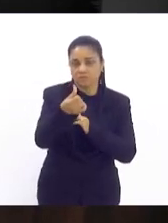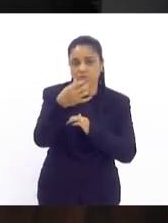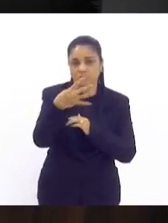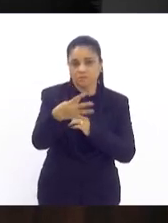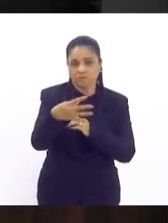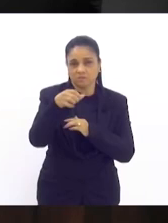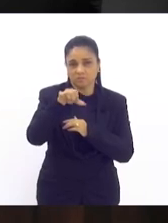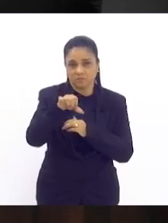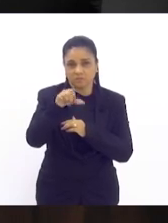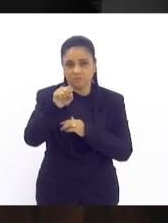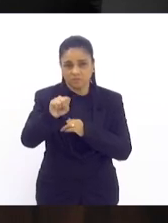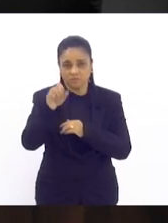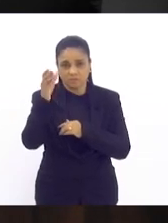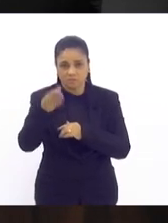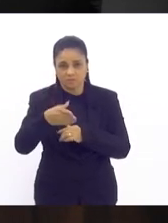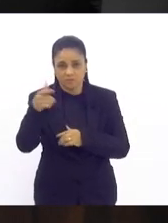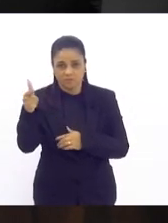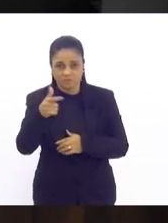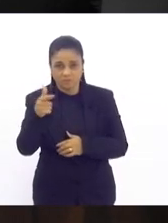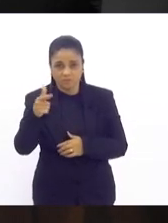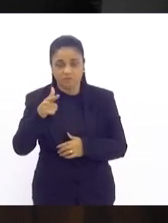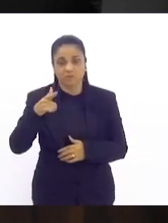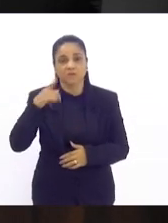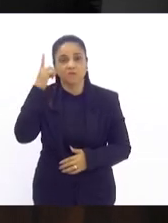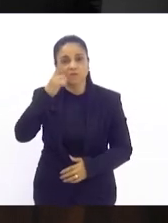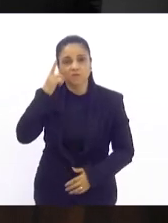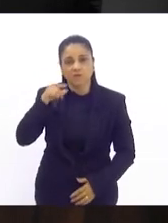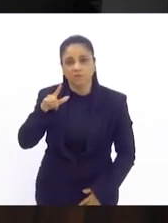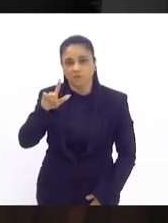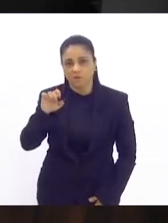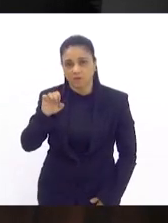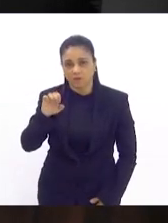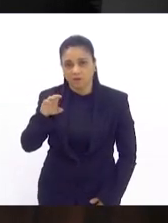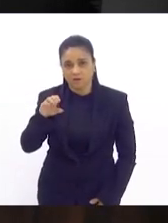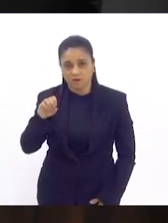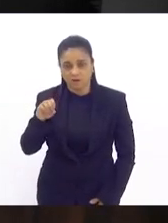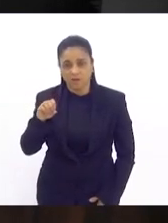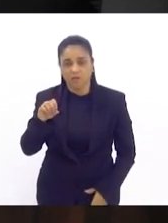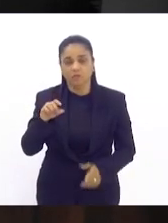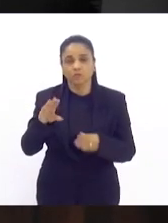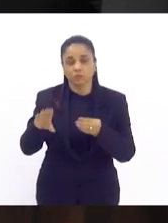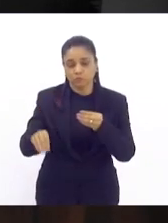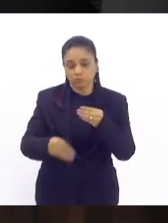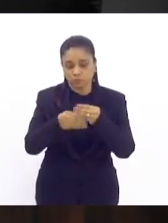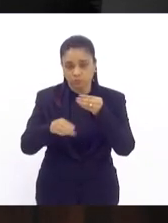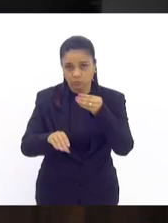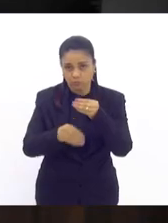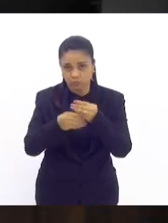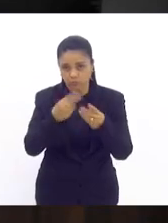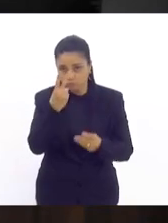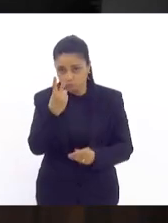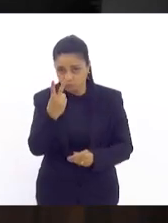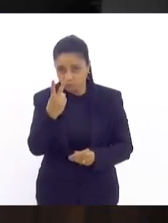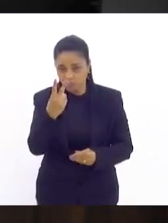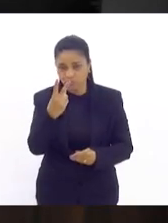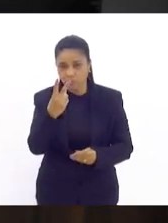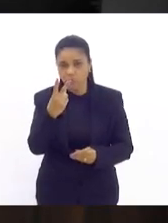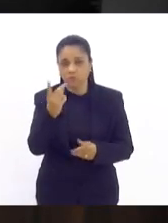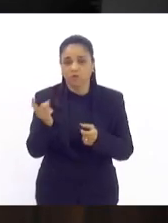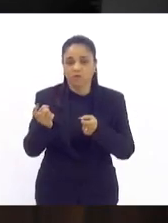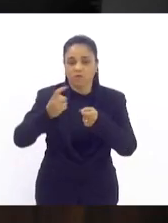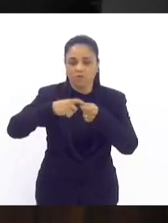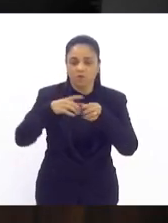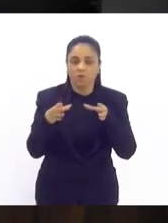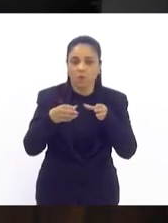6.498 2022 Deputado Leo Vieira que recebeu dois emendas retorna as